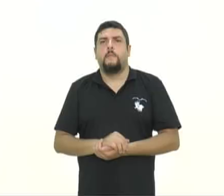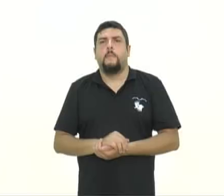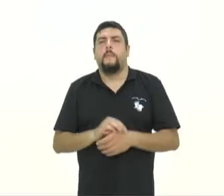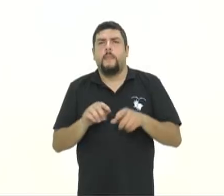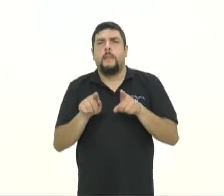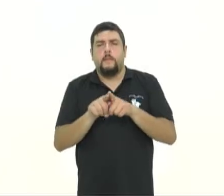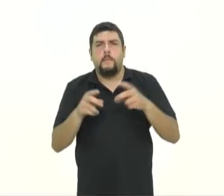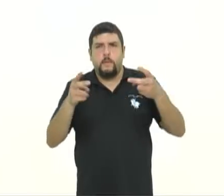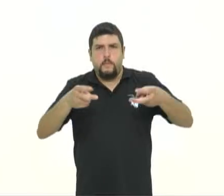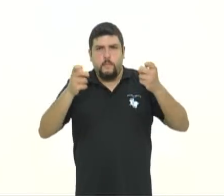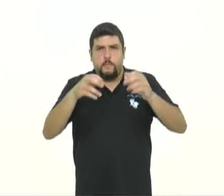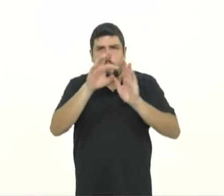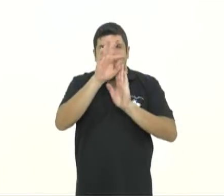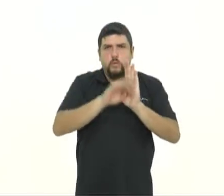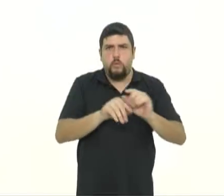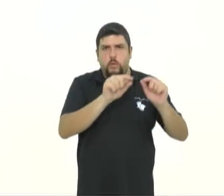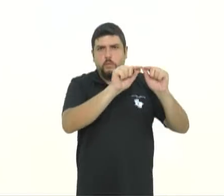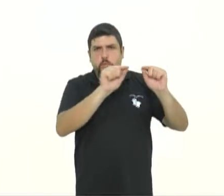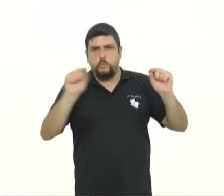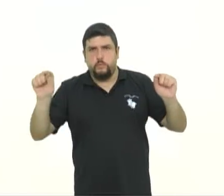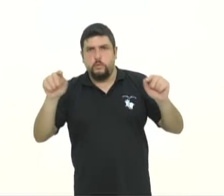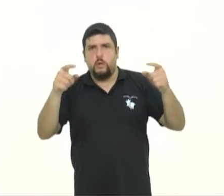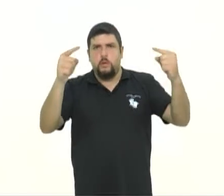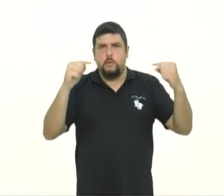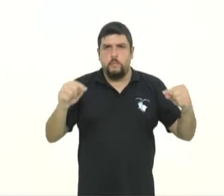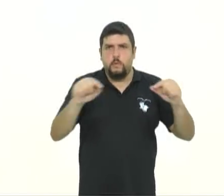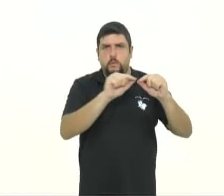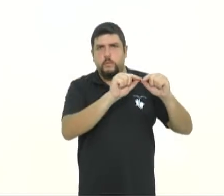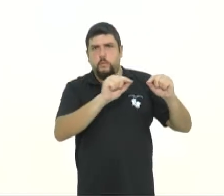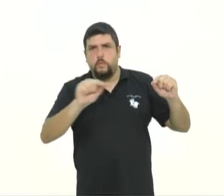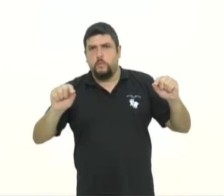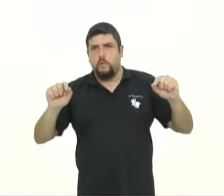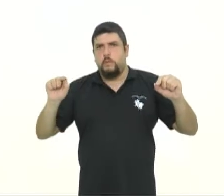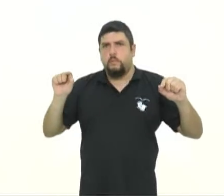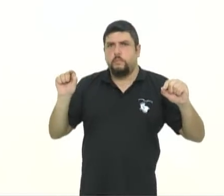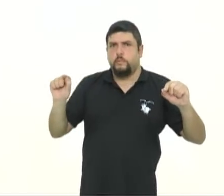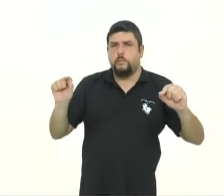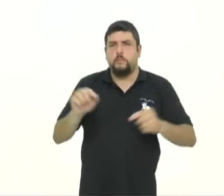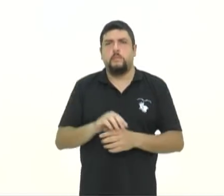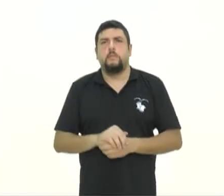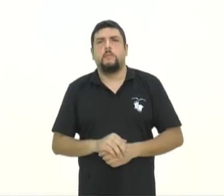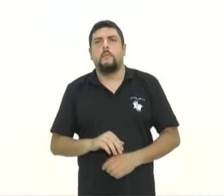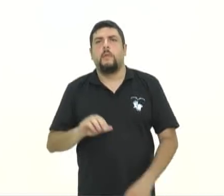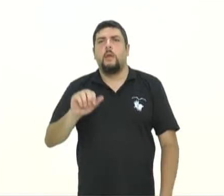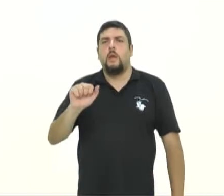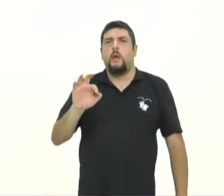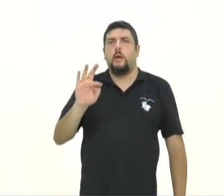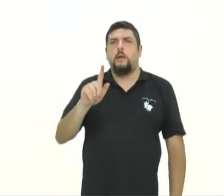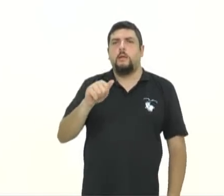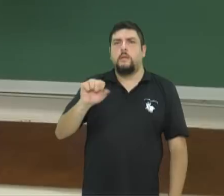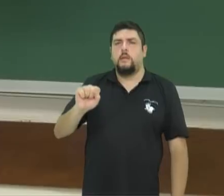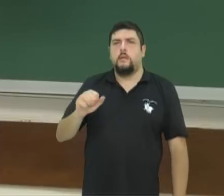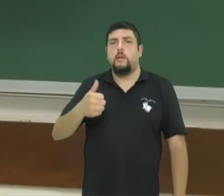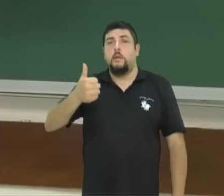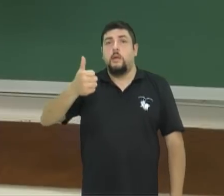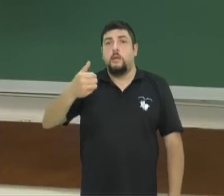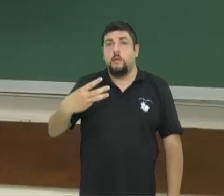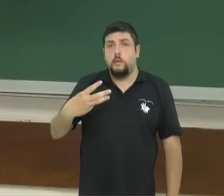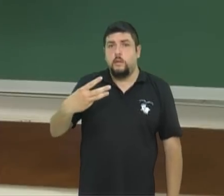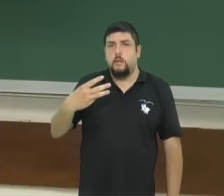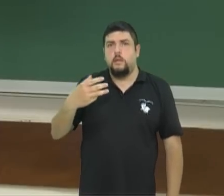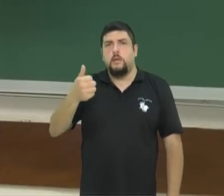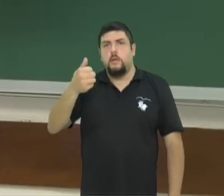novo. Né? Na sequência, letra maiúscula, Atlas tinha 3 irmãos. E aí, aqui o escritor queria